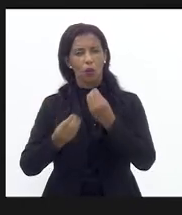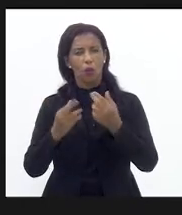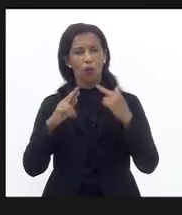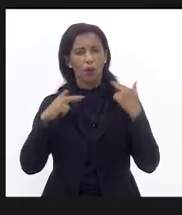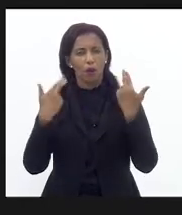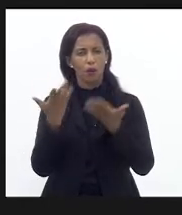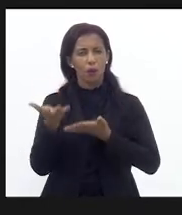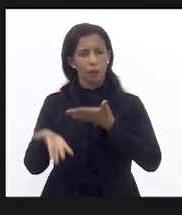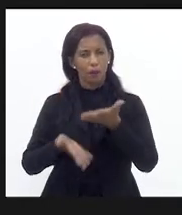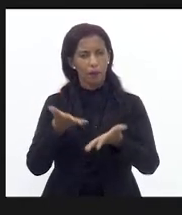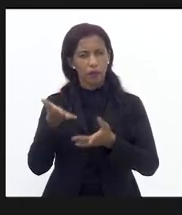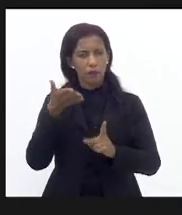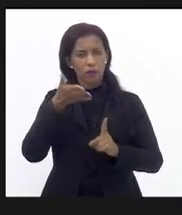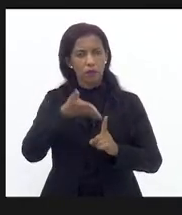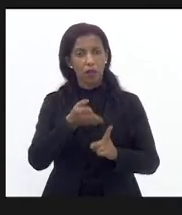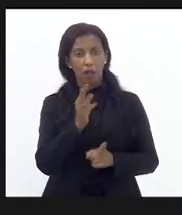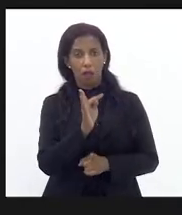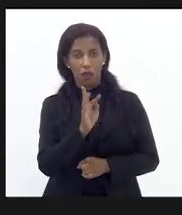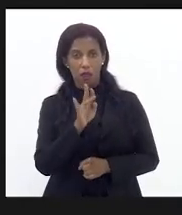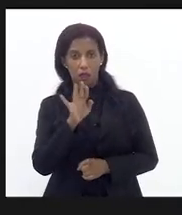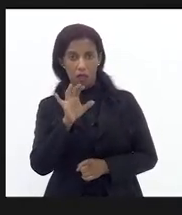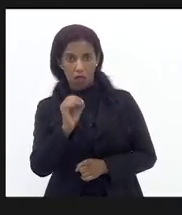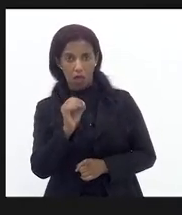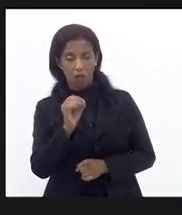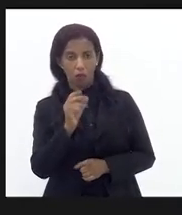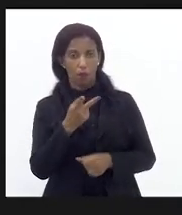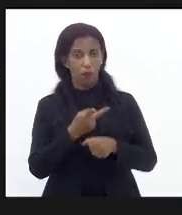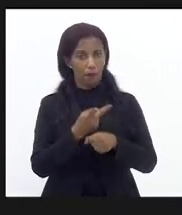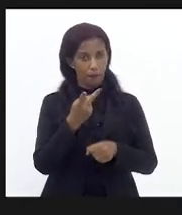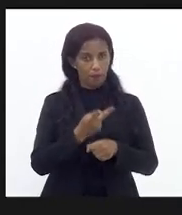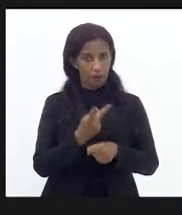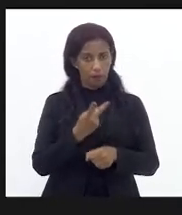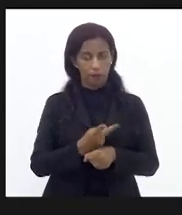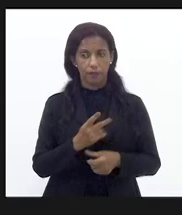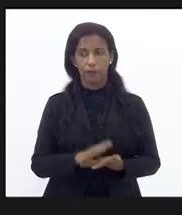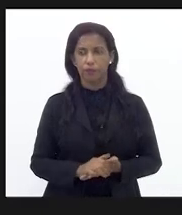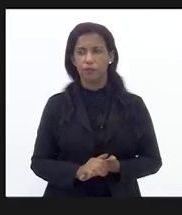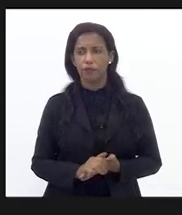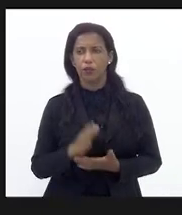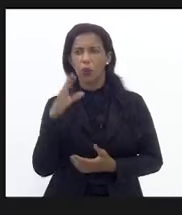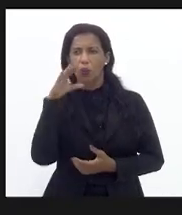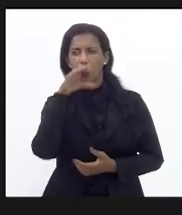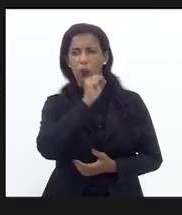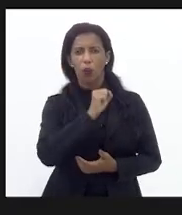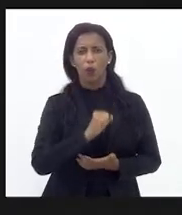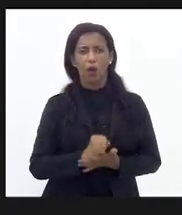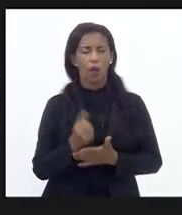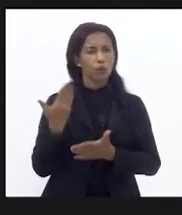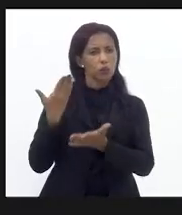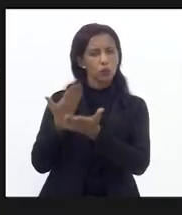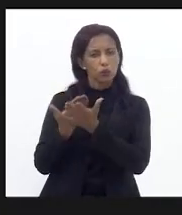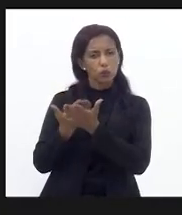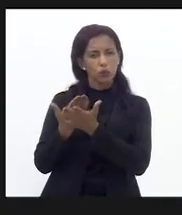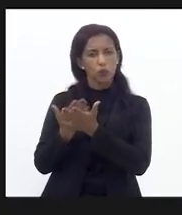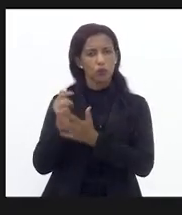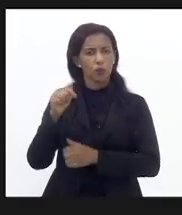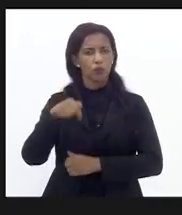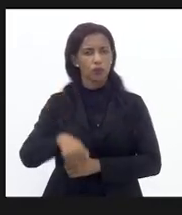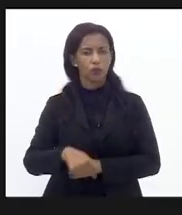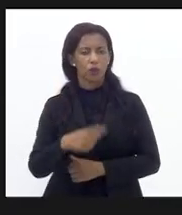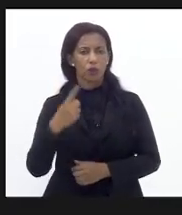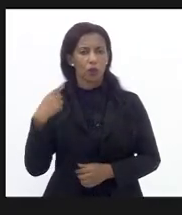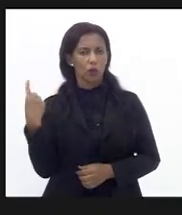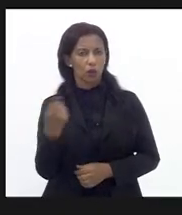de hoje é para tratar especificamente dos triênios né é um rápido estudo aqui